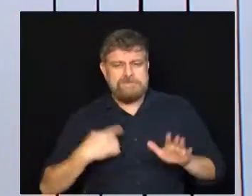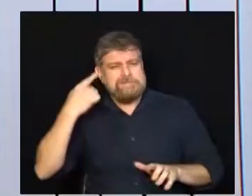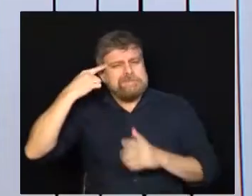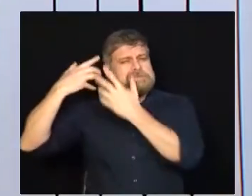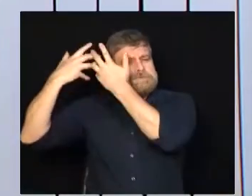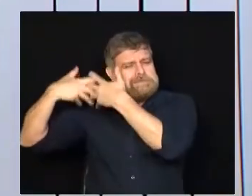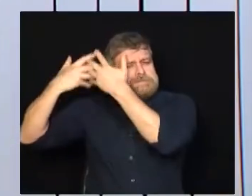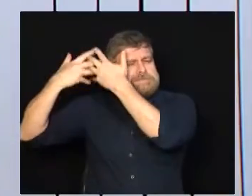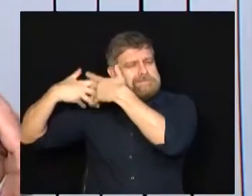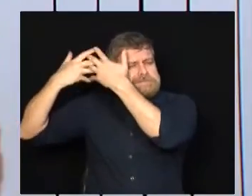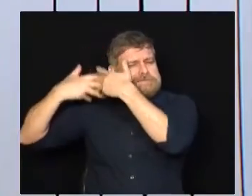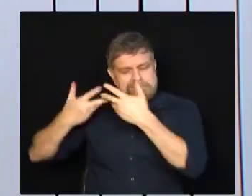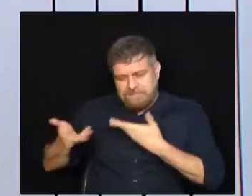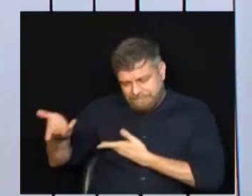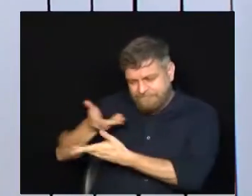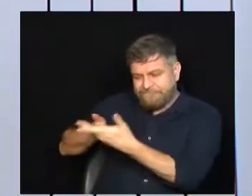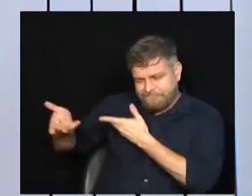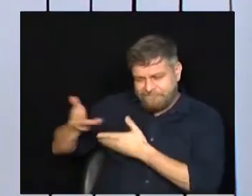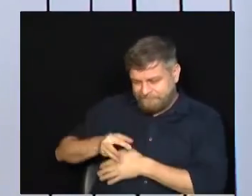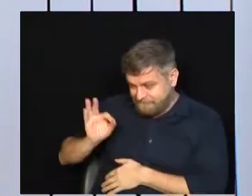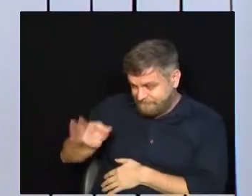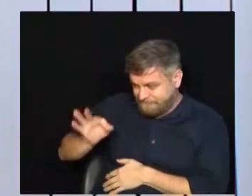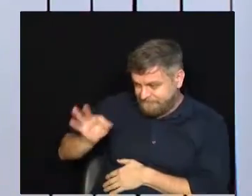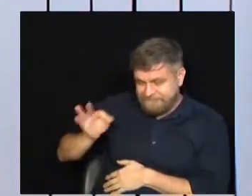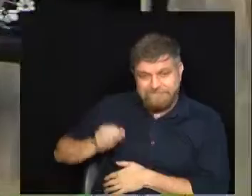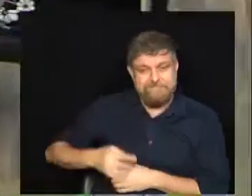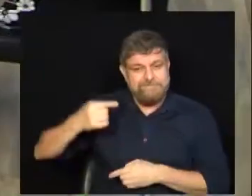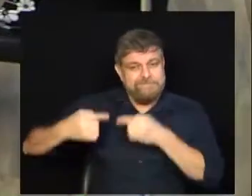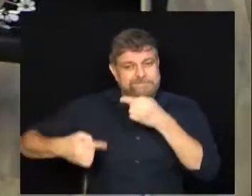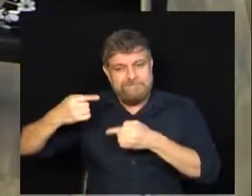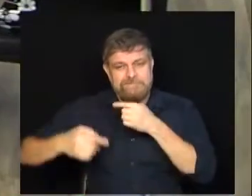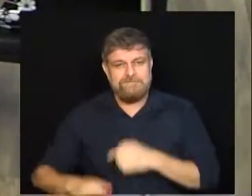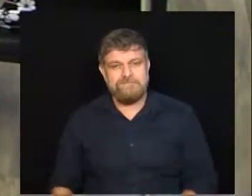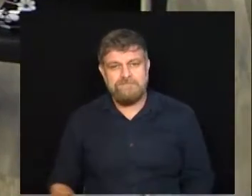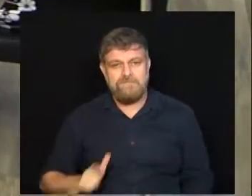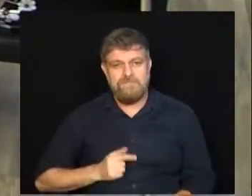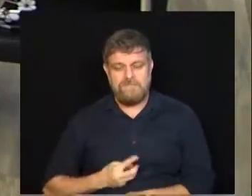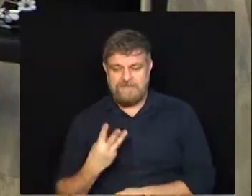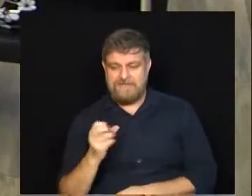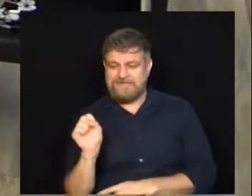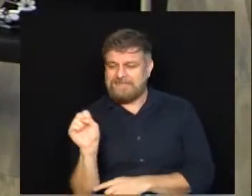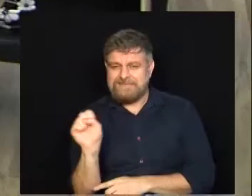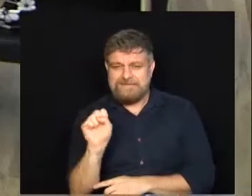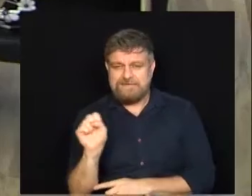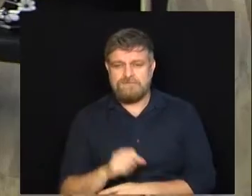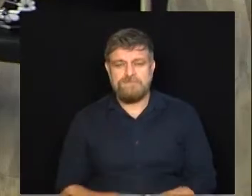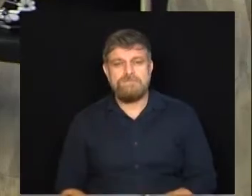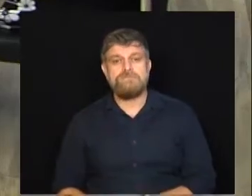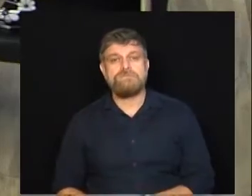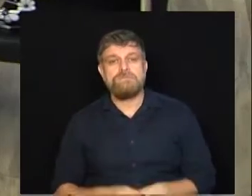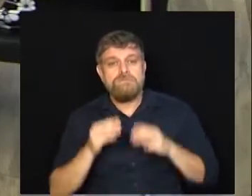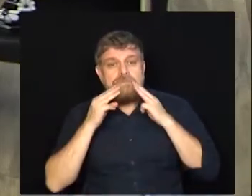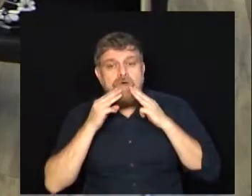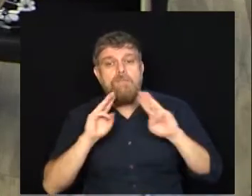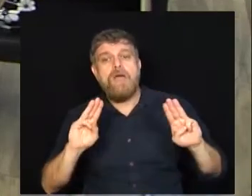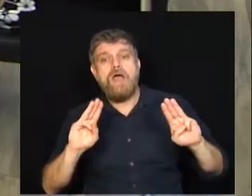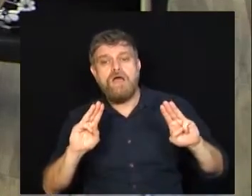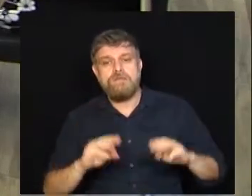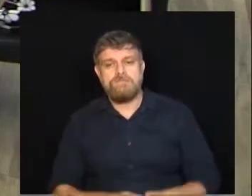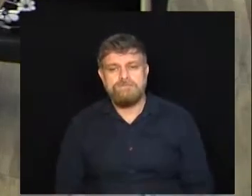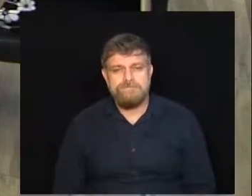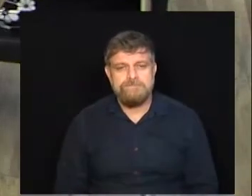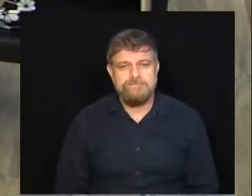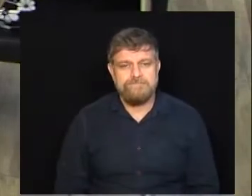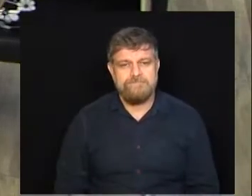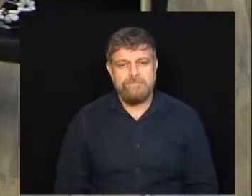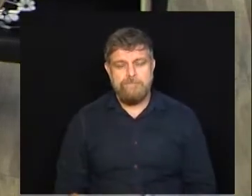matutando, né? Ao longo da discussão. Mariante, eu tenho 30 segundos, eu queria que você deixasse o seu recado.